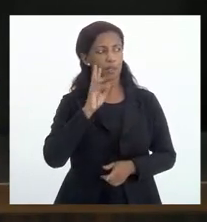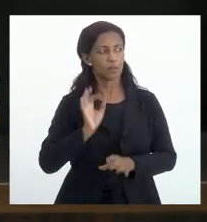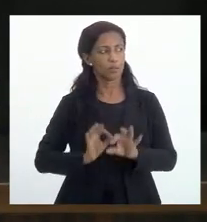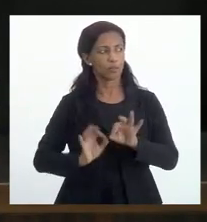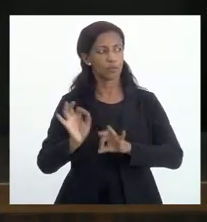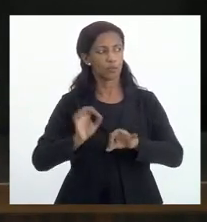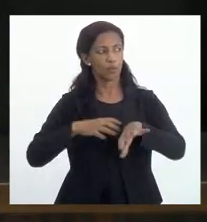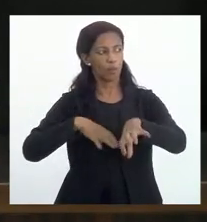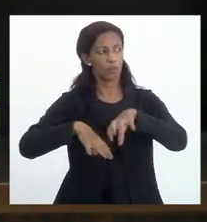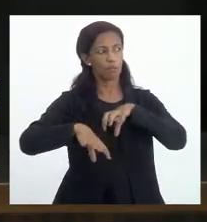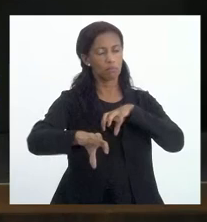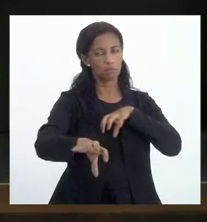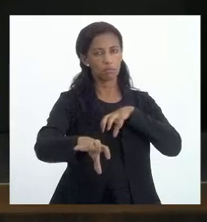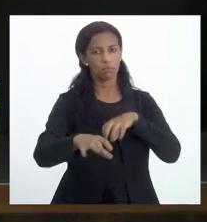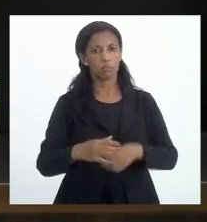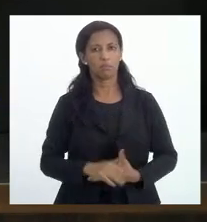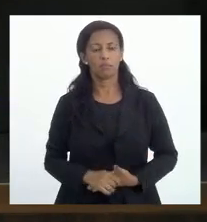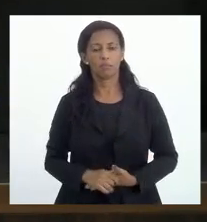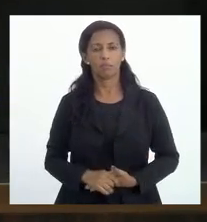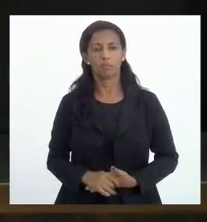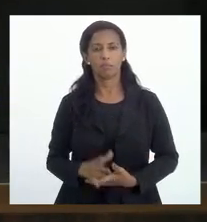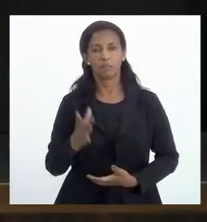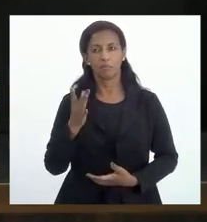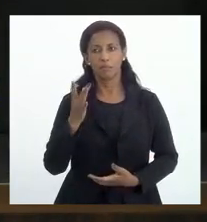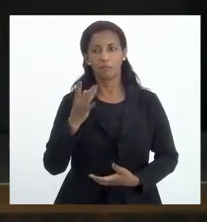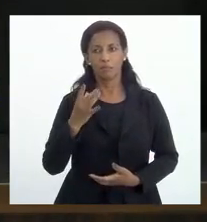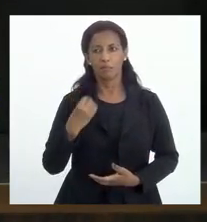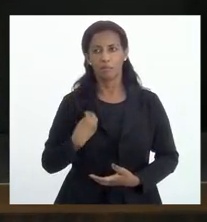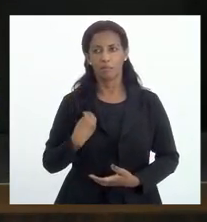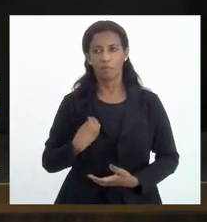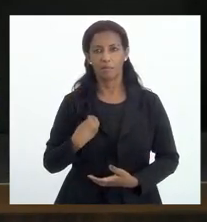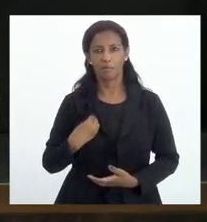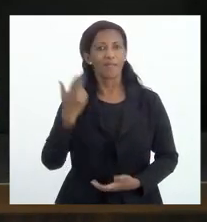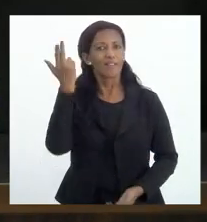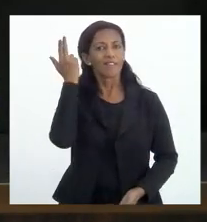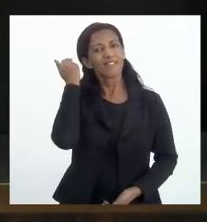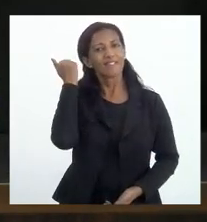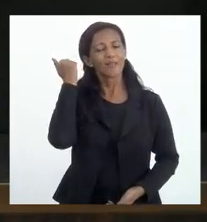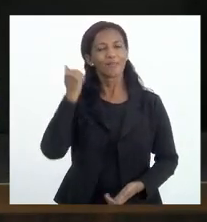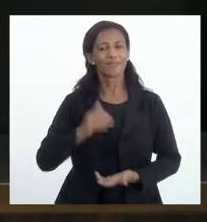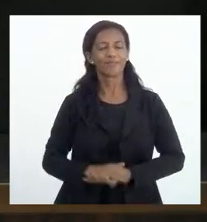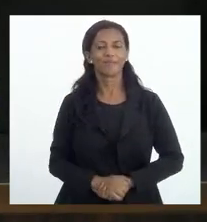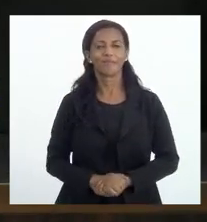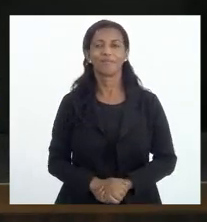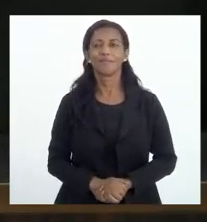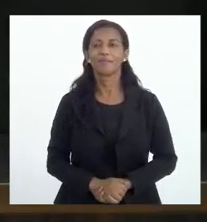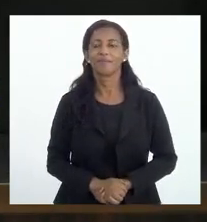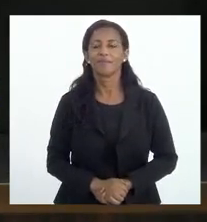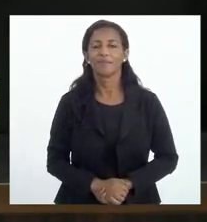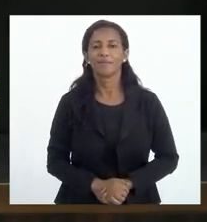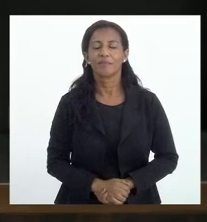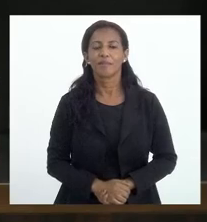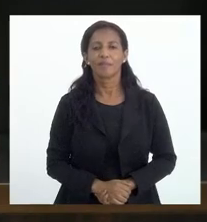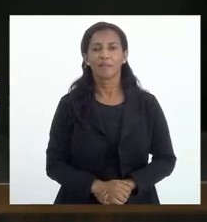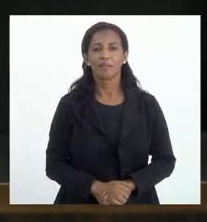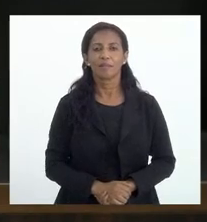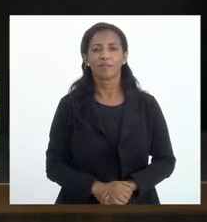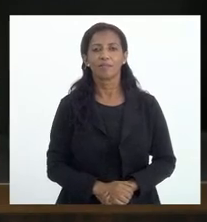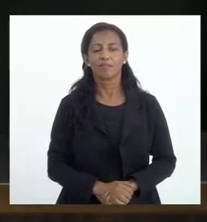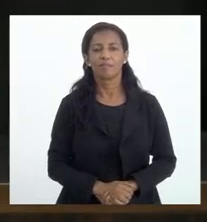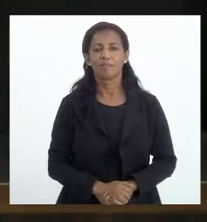forma remota a presença do deputado Eliomar Coelho. Eu faria, secretário Zamit,